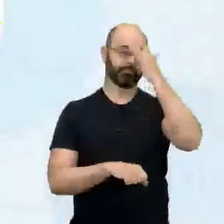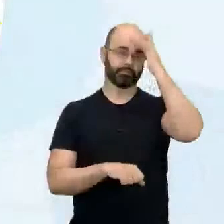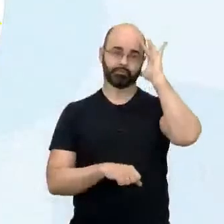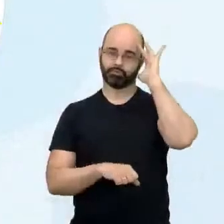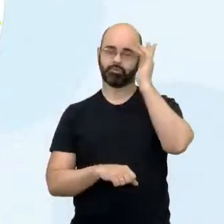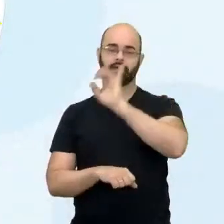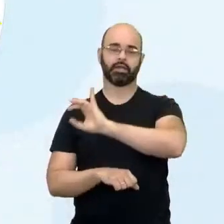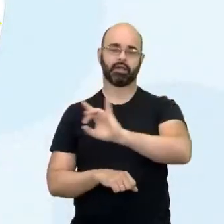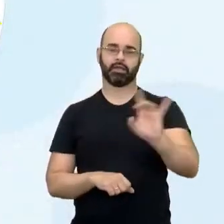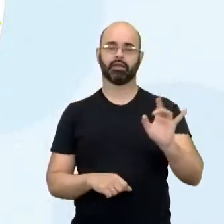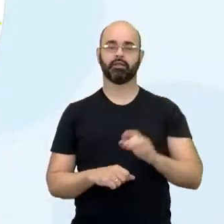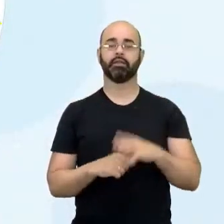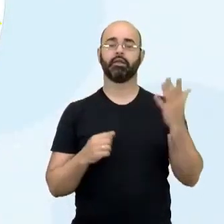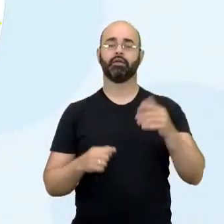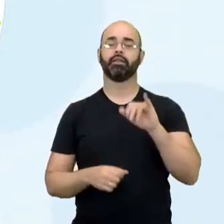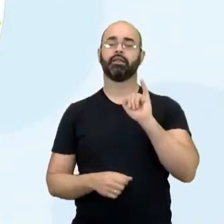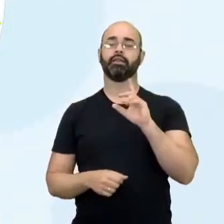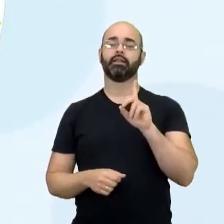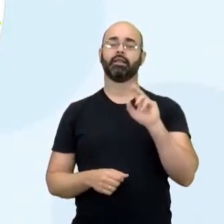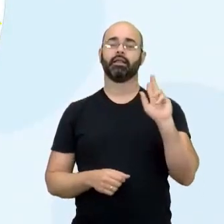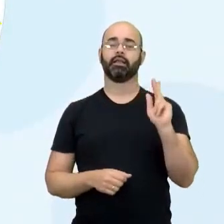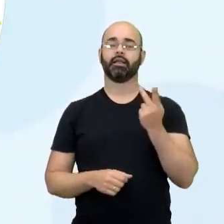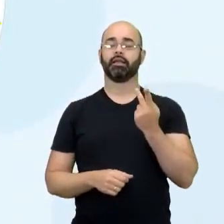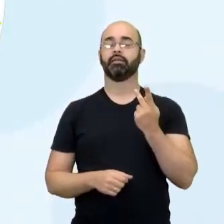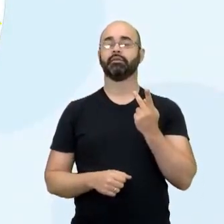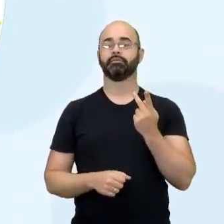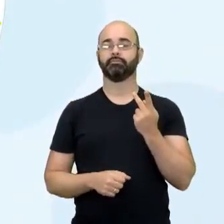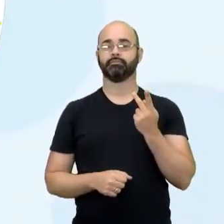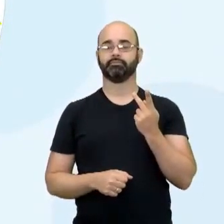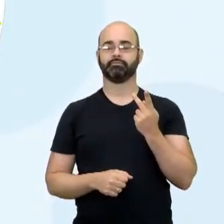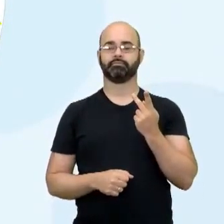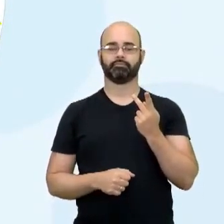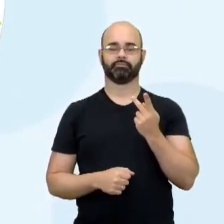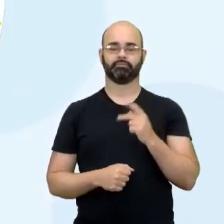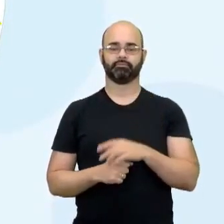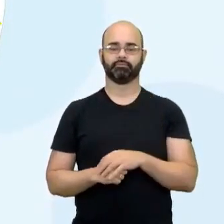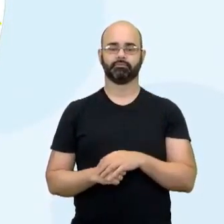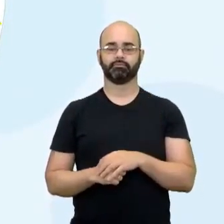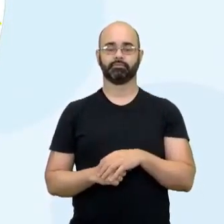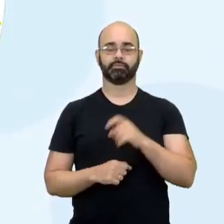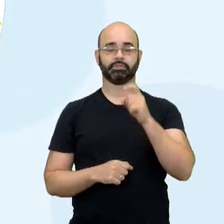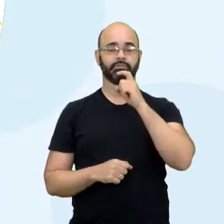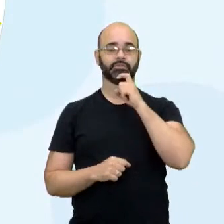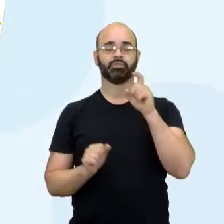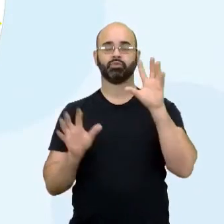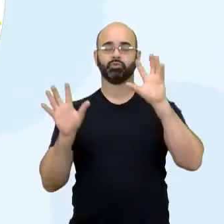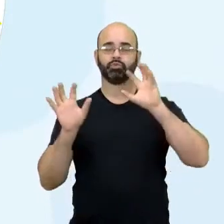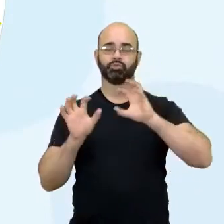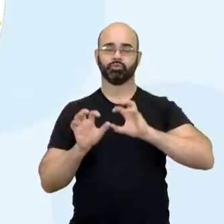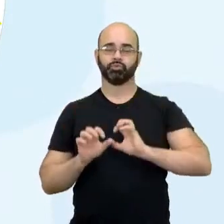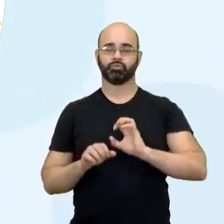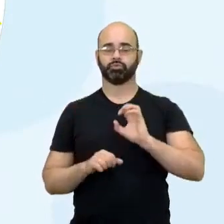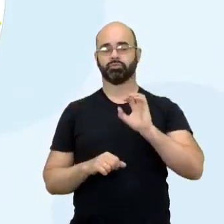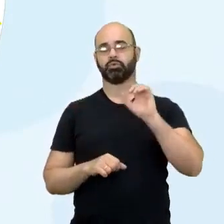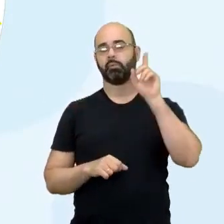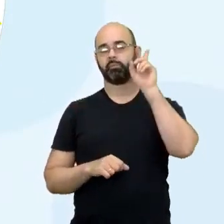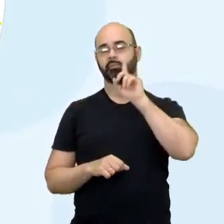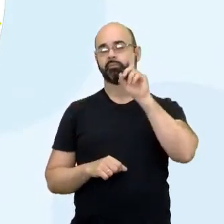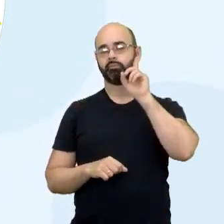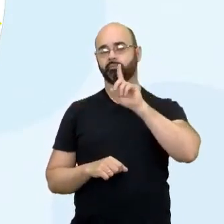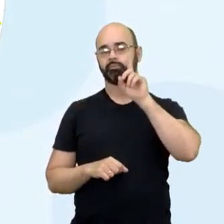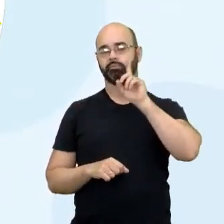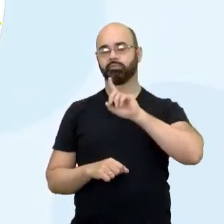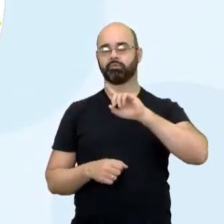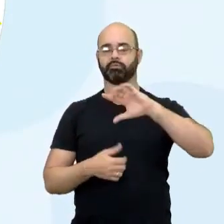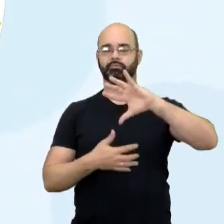mapa do IDH, ó. Nós temos aí um mapa do IDH, então países com verde escuro aí no continente americano, Estados